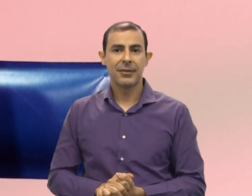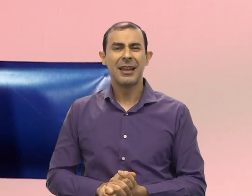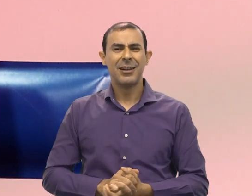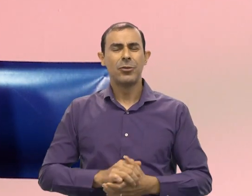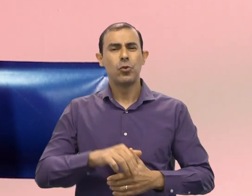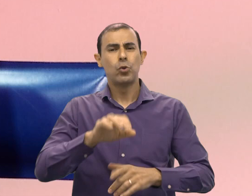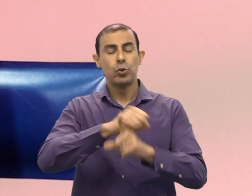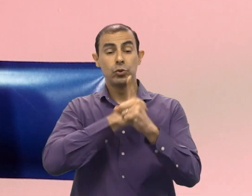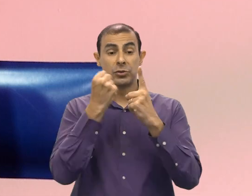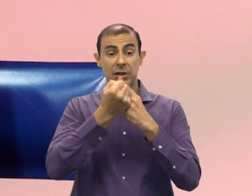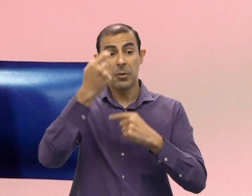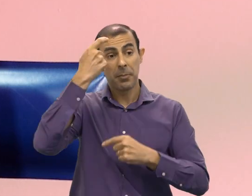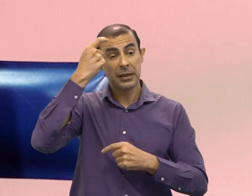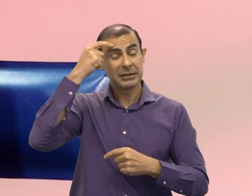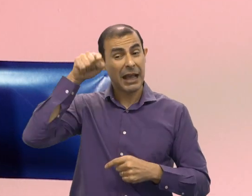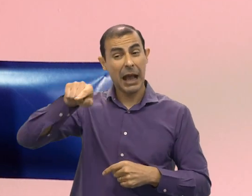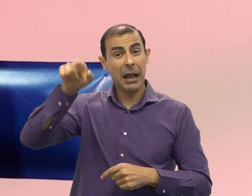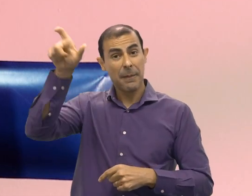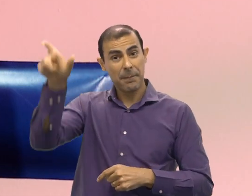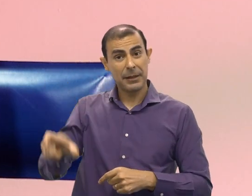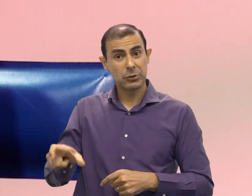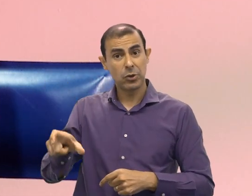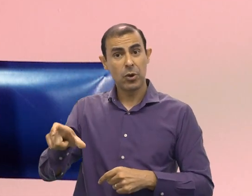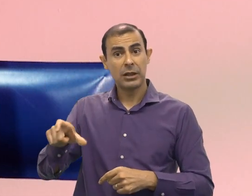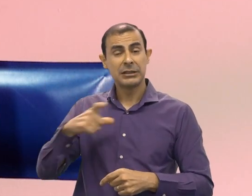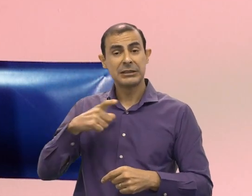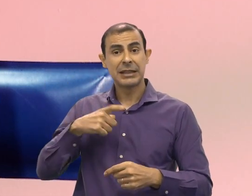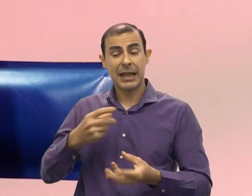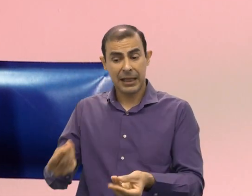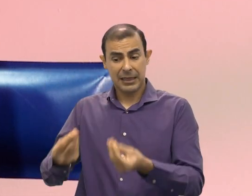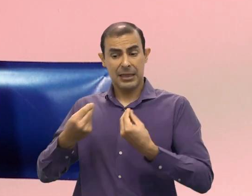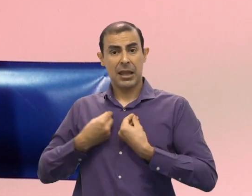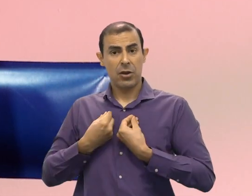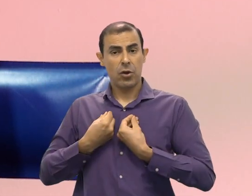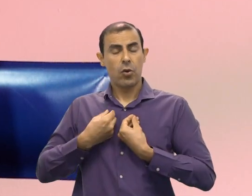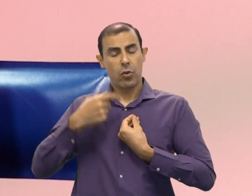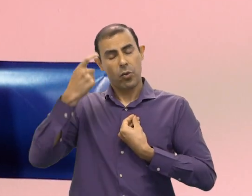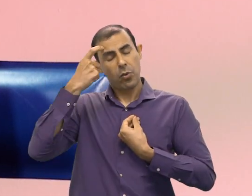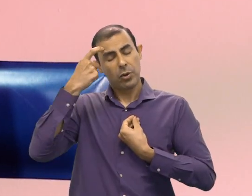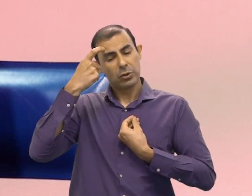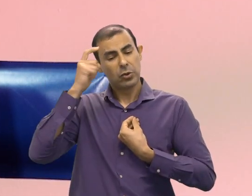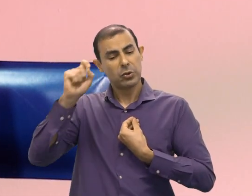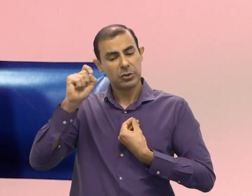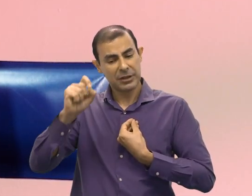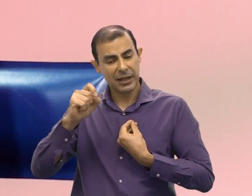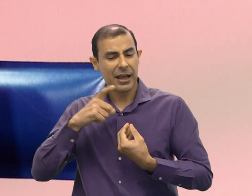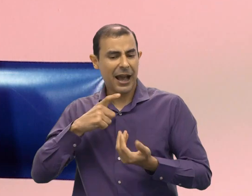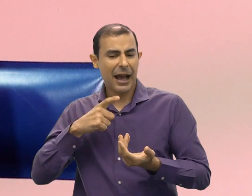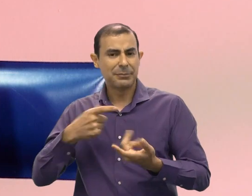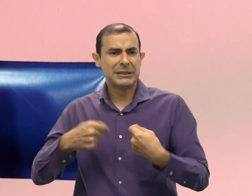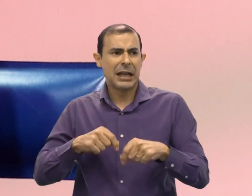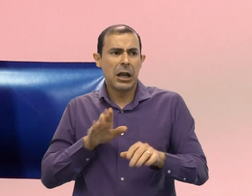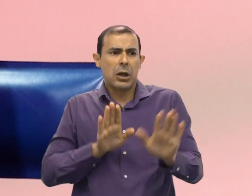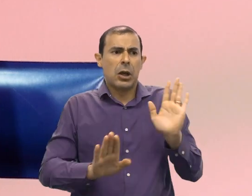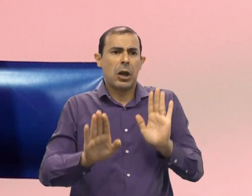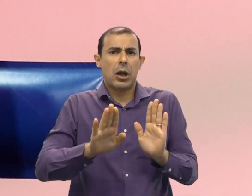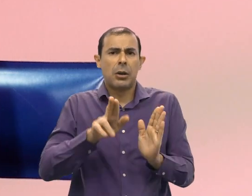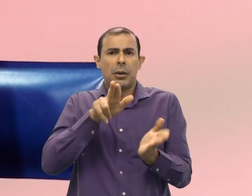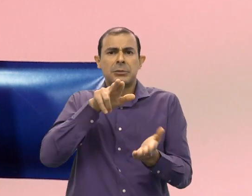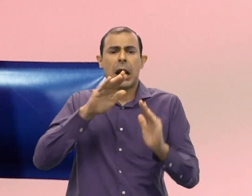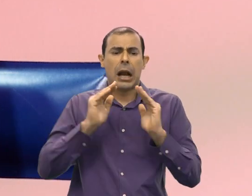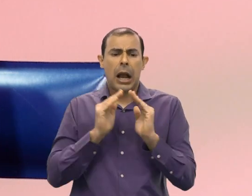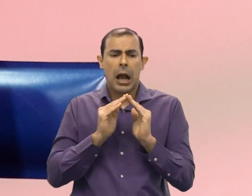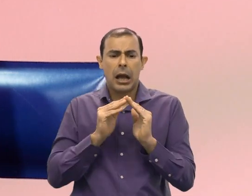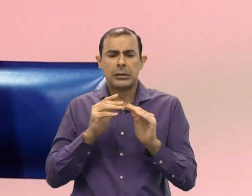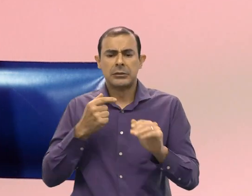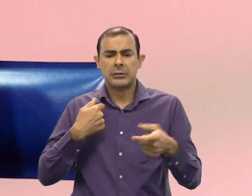de transplantado um pouco diferente. Acham que o transplantado é aquele que tem que ficar comedido, que tem que ficar quietinho, não pode